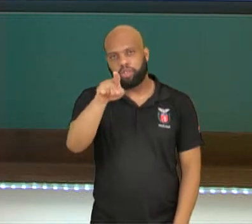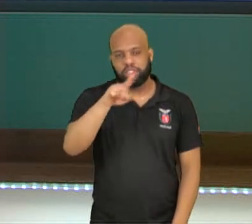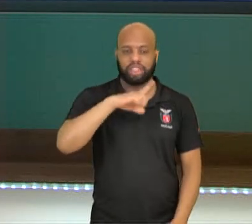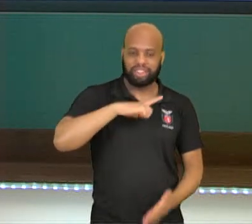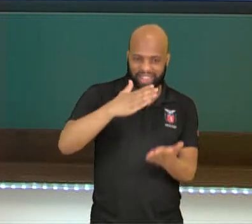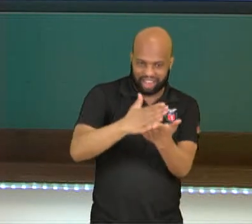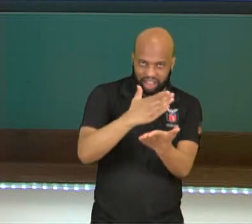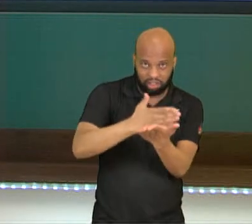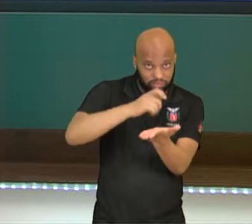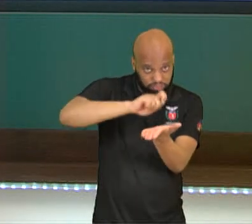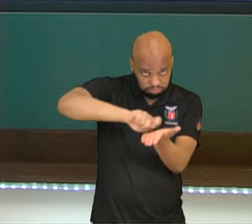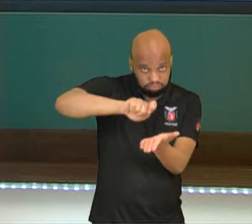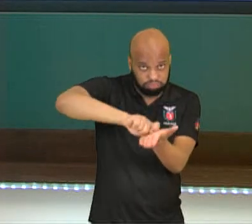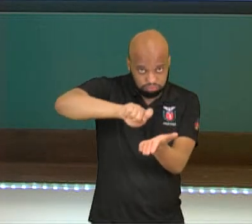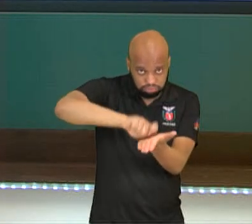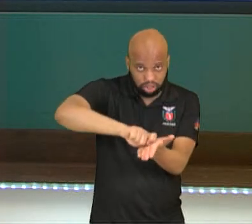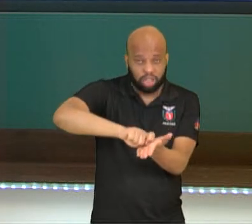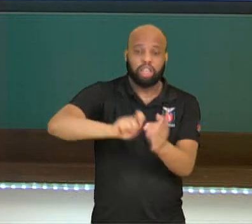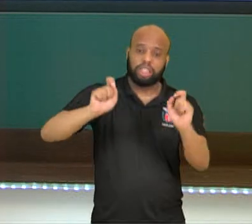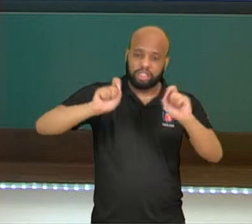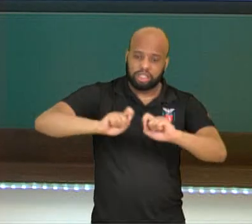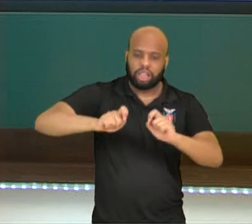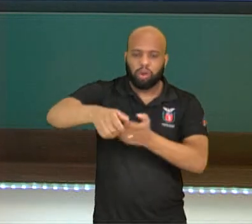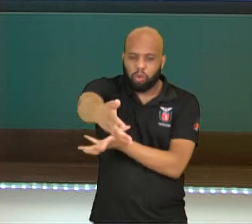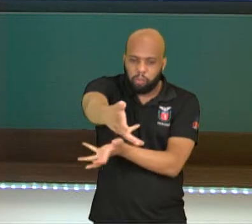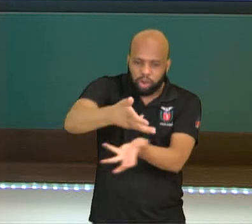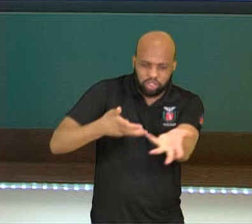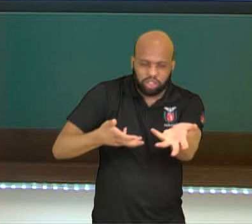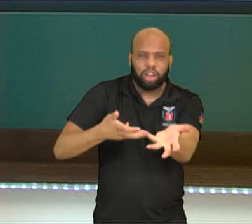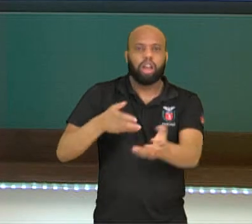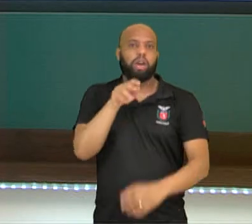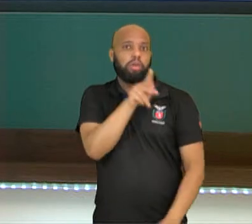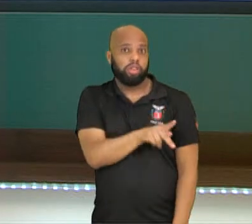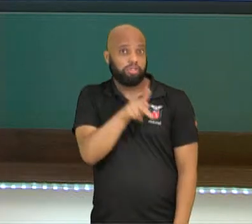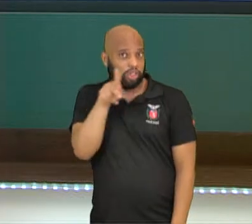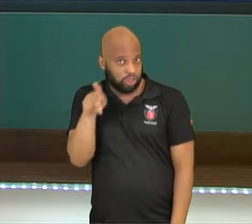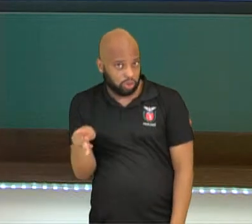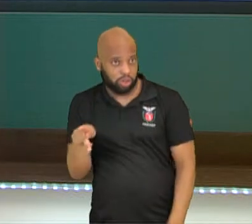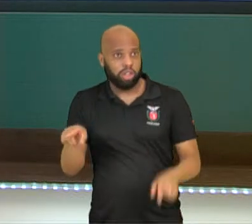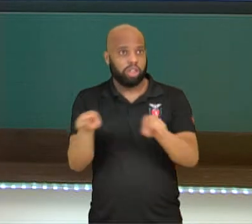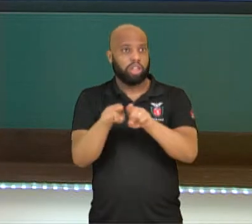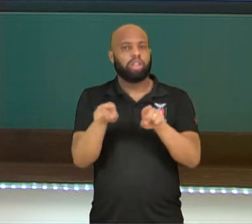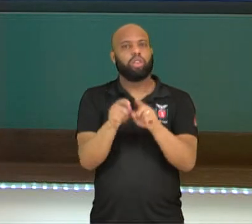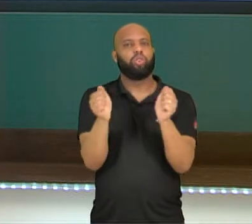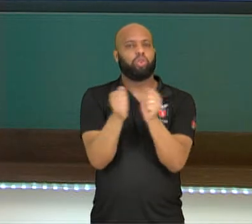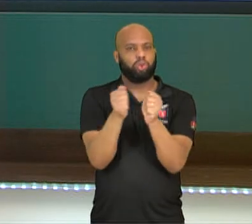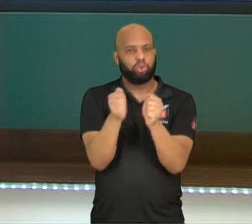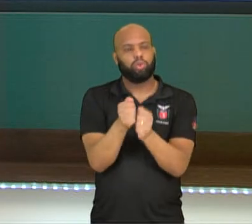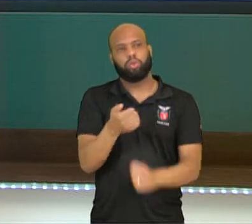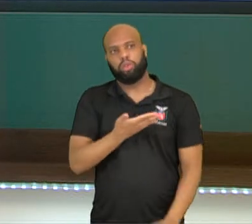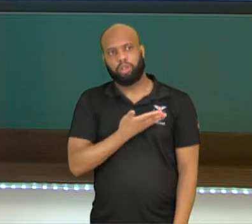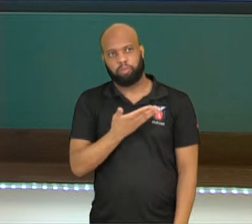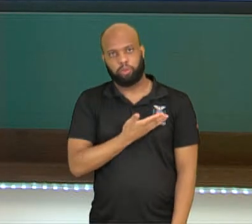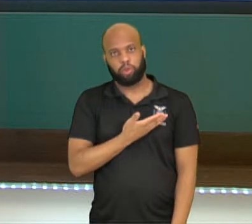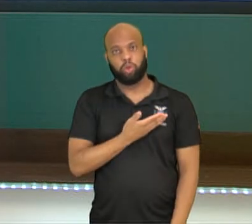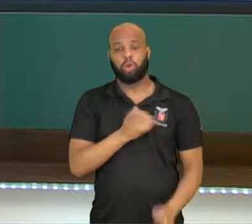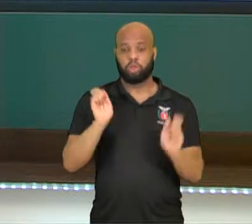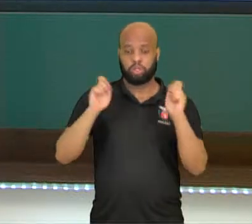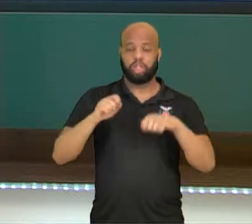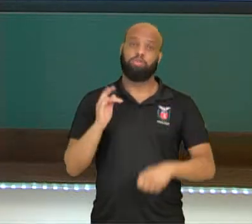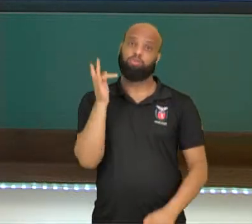tenham registrado no caderno e nós podemos compartilhar tanto com os professores como com os colegas em um possível